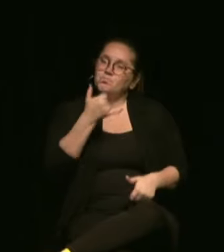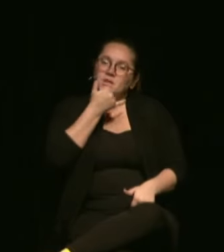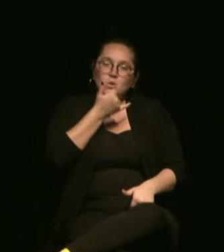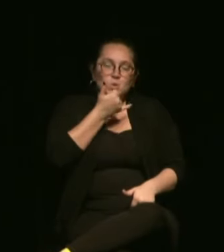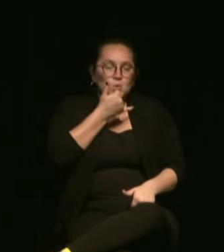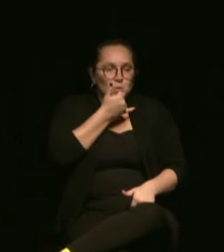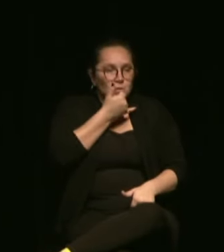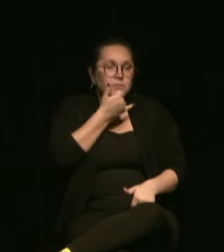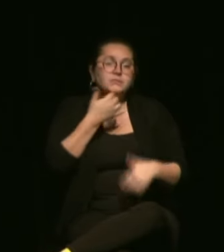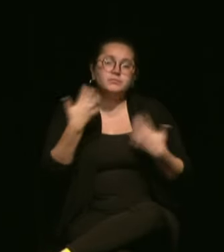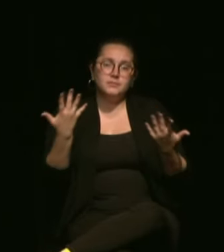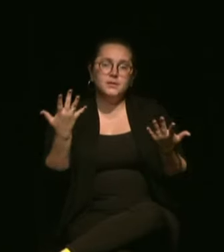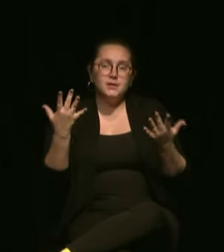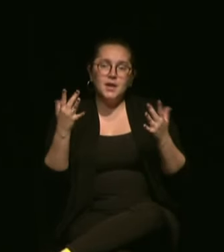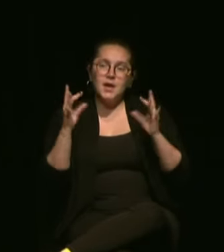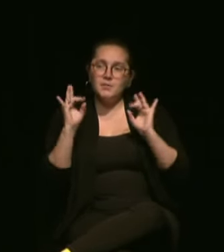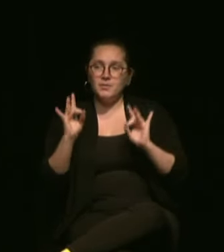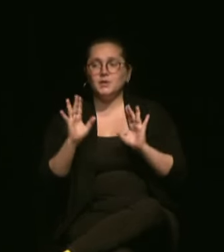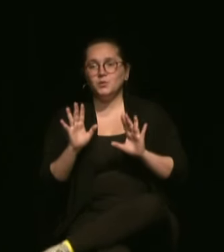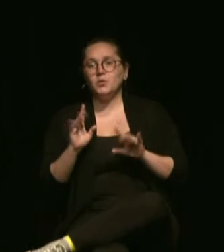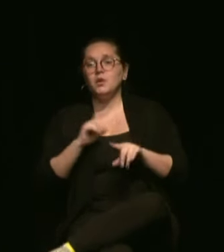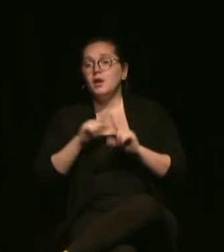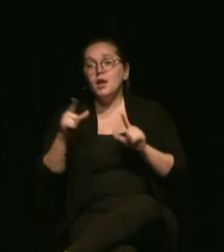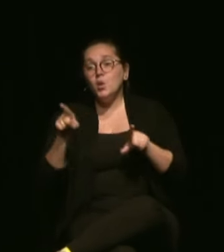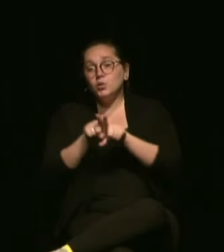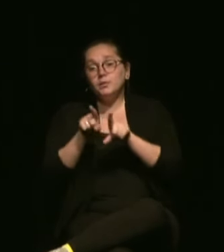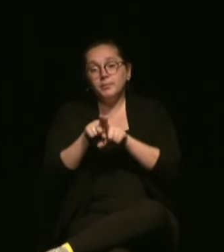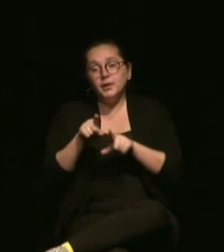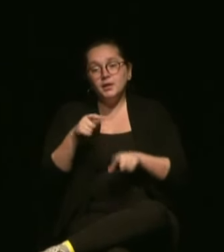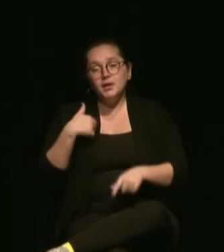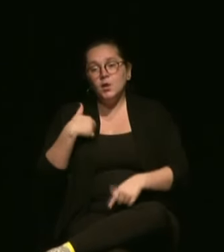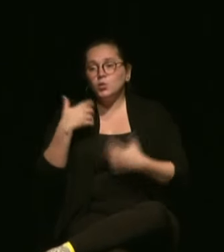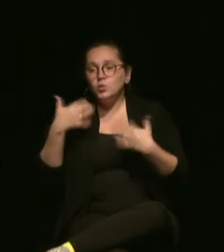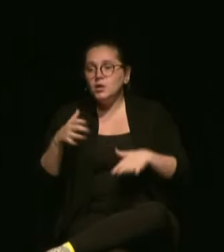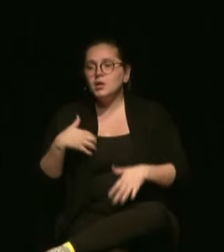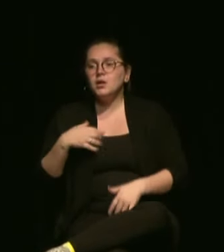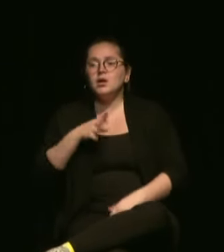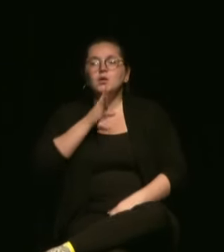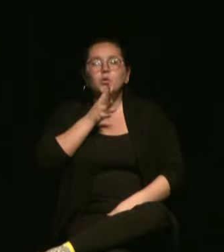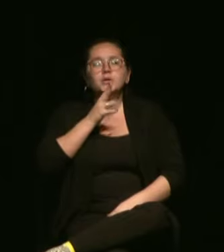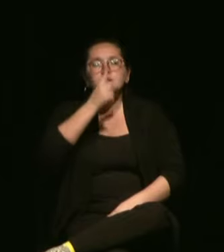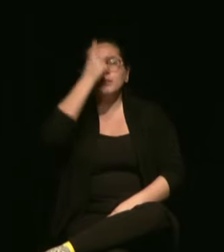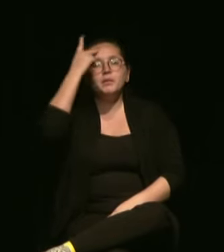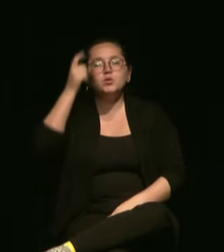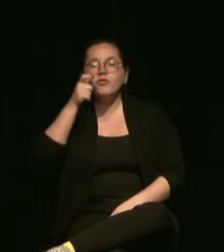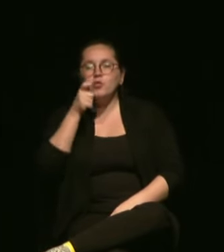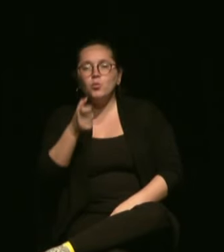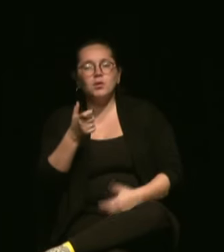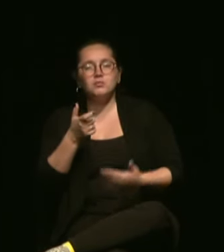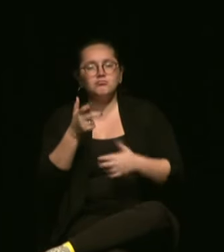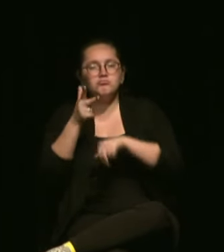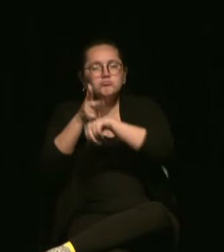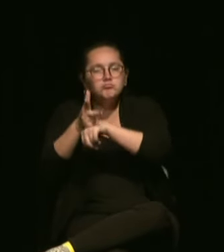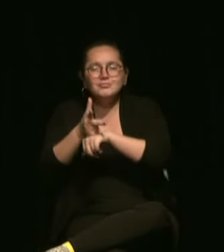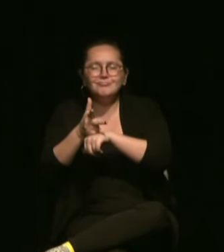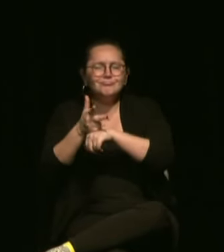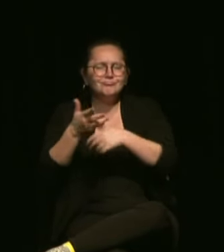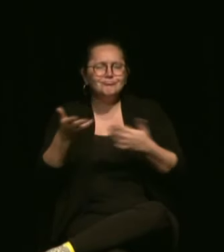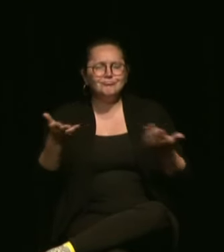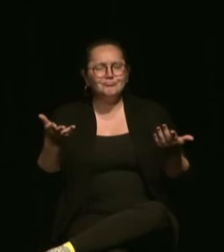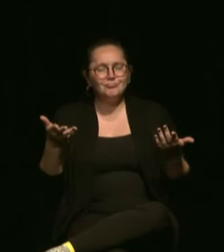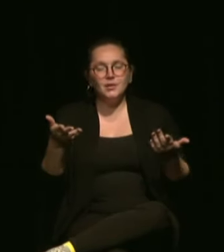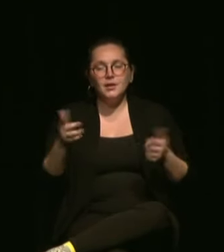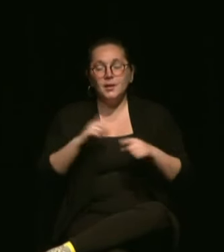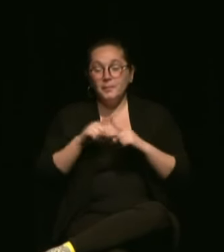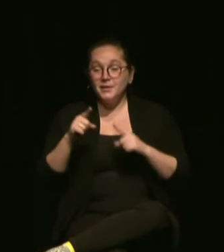Então, e de fato ele não tinha nenhum interesse em filmar pessoas conhecidas, pessoas, enfim. E o problema